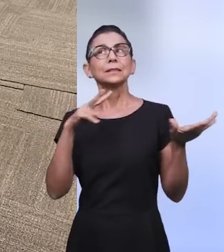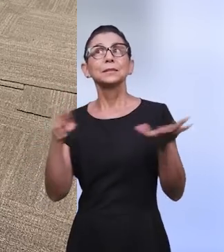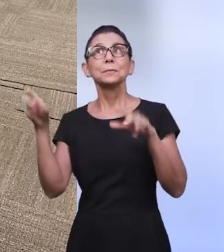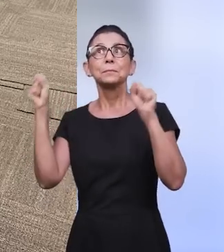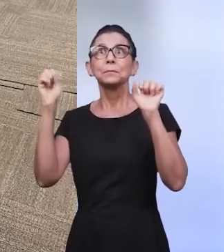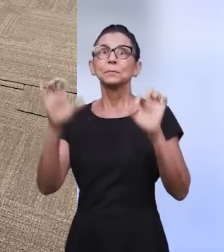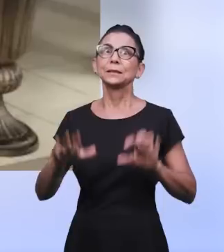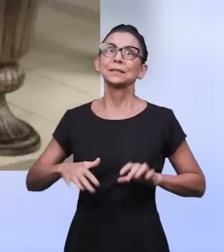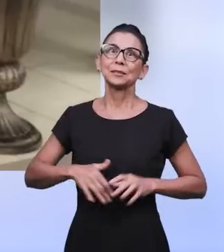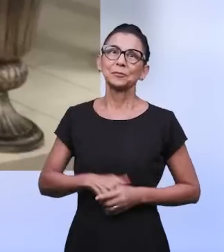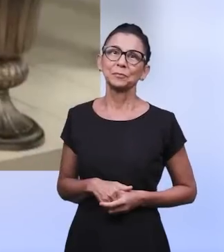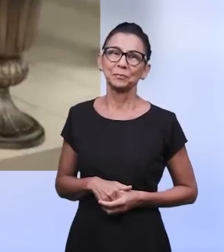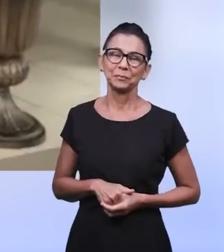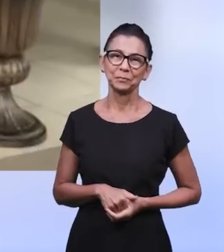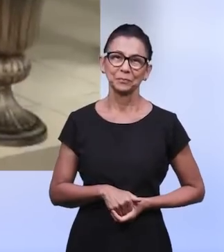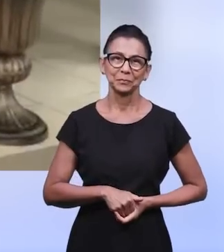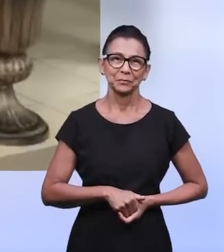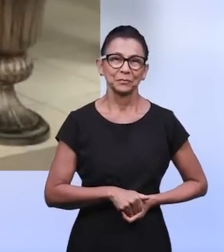tão abençoado.